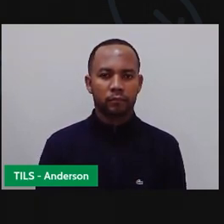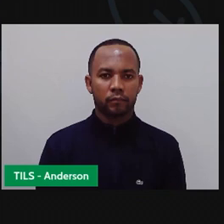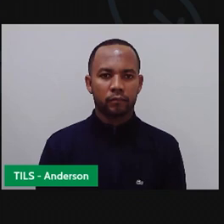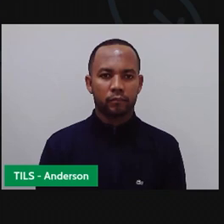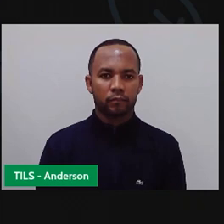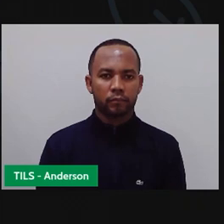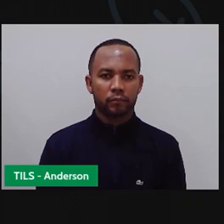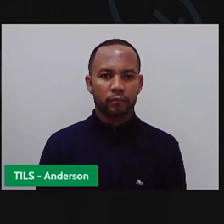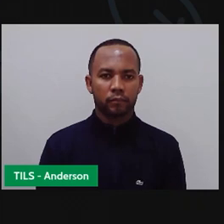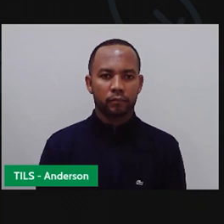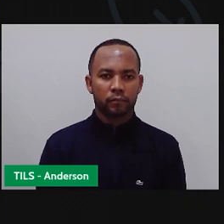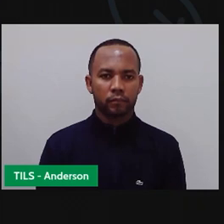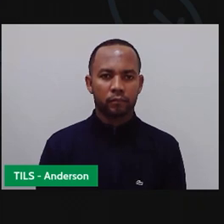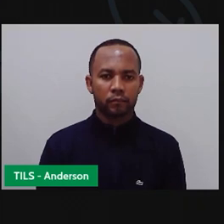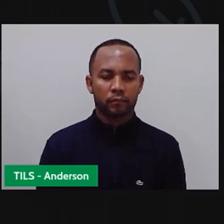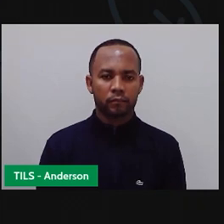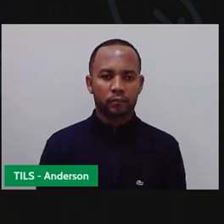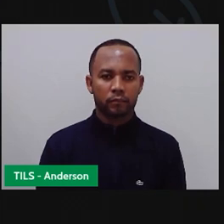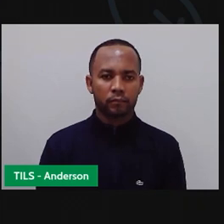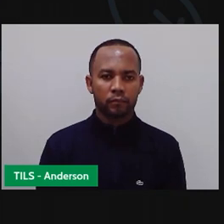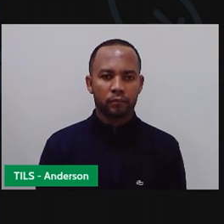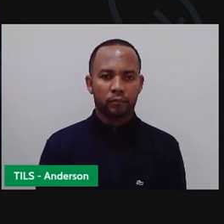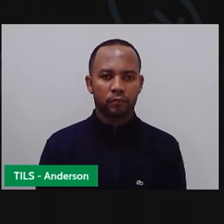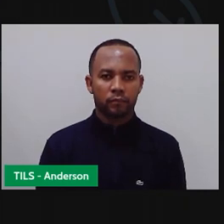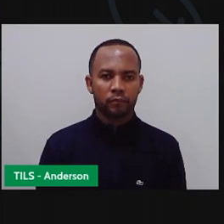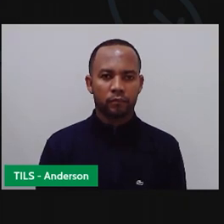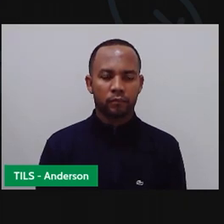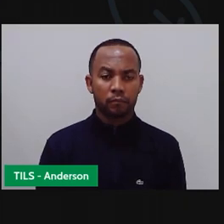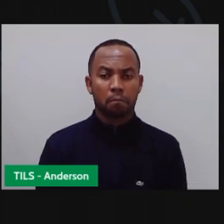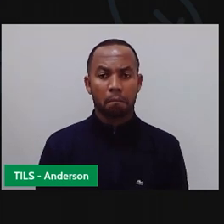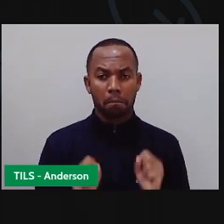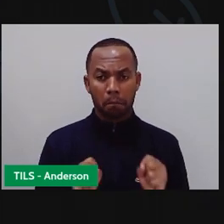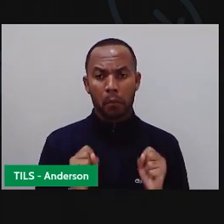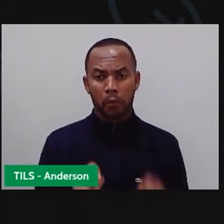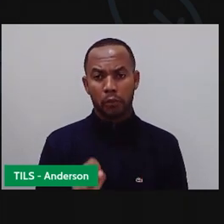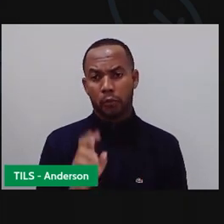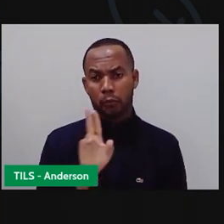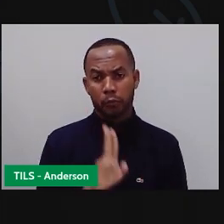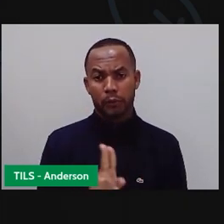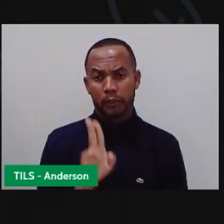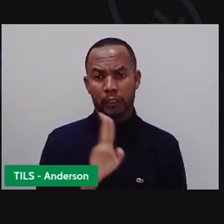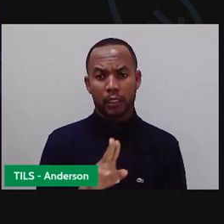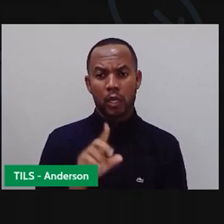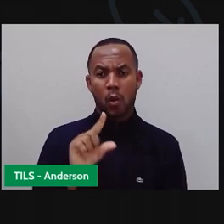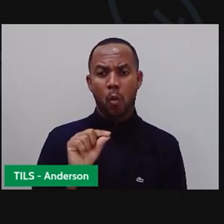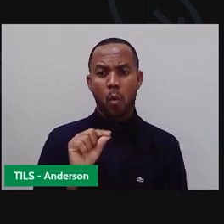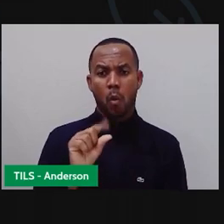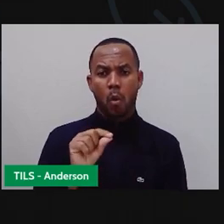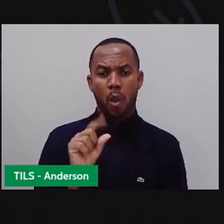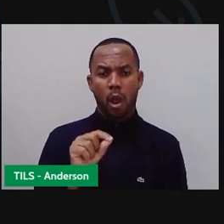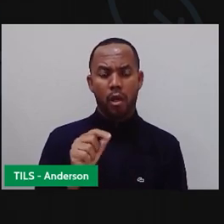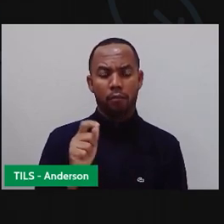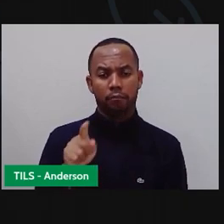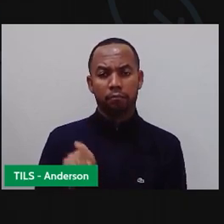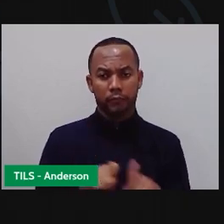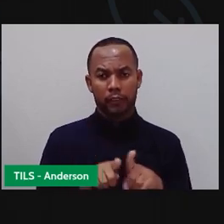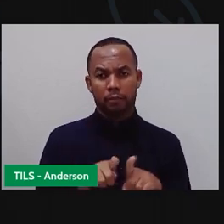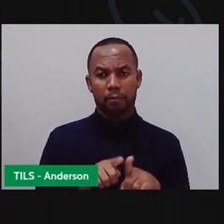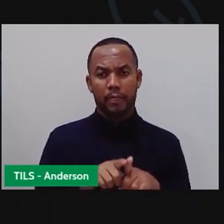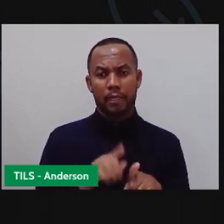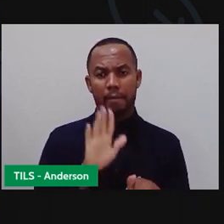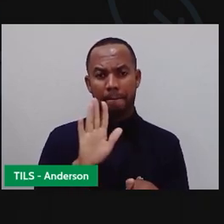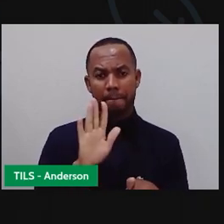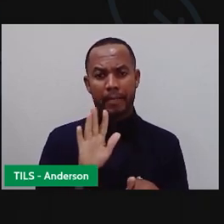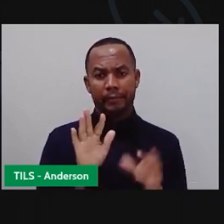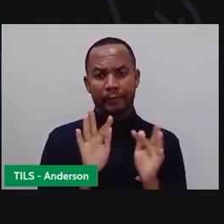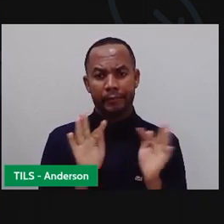sobra na verdade emborrachado porque reciclar aqui é vida tá gente eu posso usar uma cola de silicone para perder o meu Ábaco assim mas simplesmente